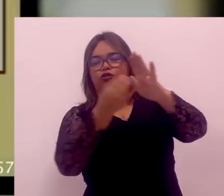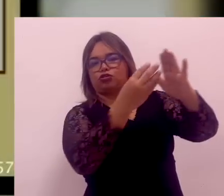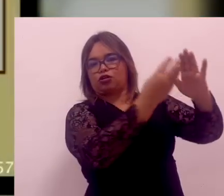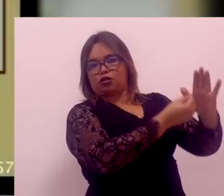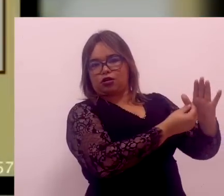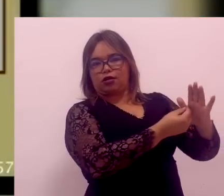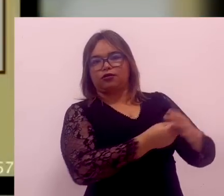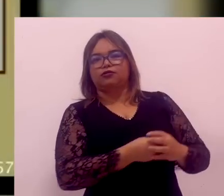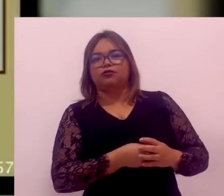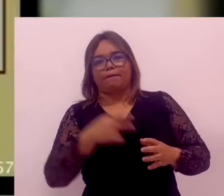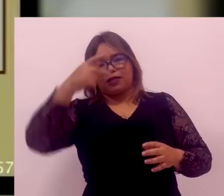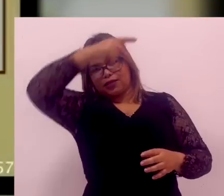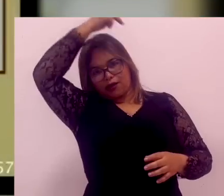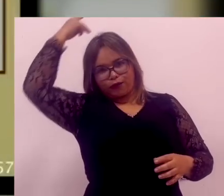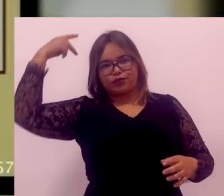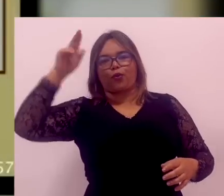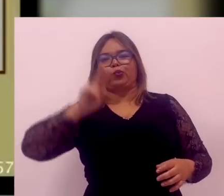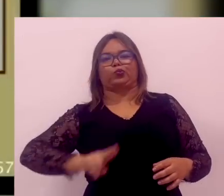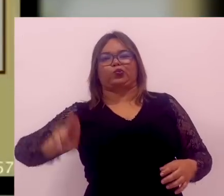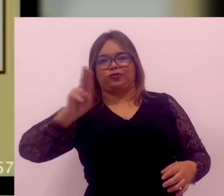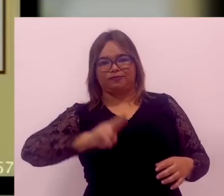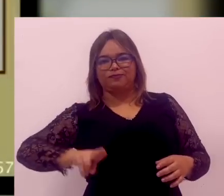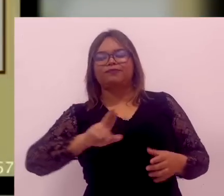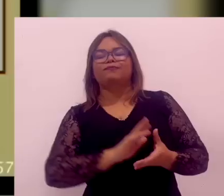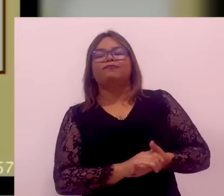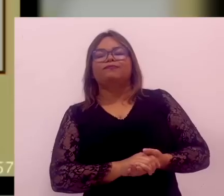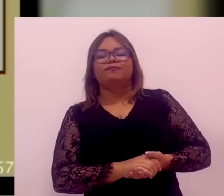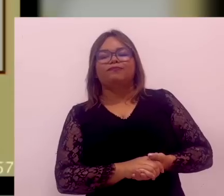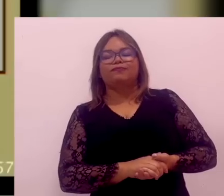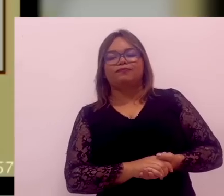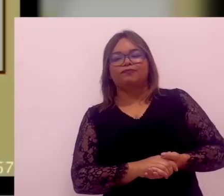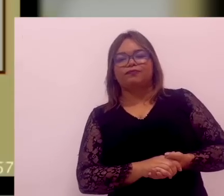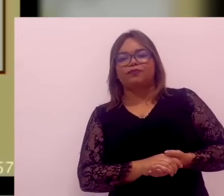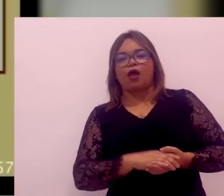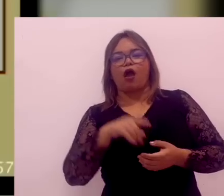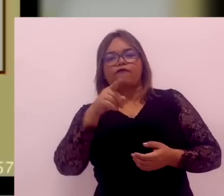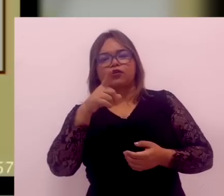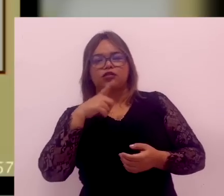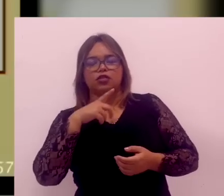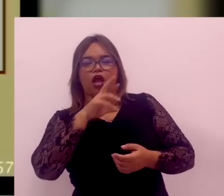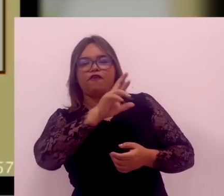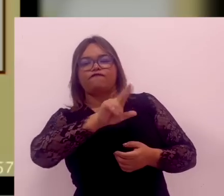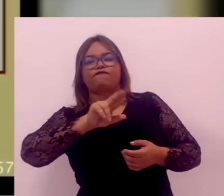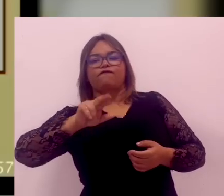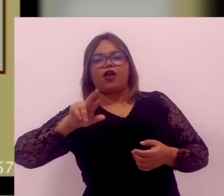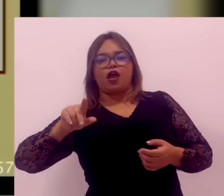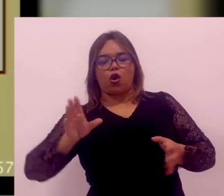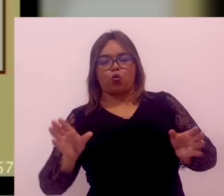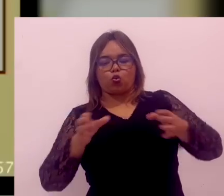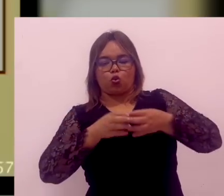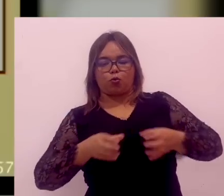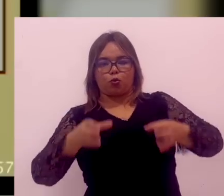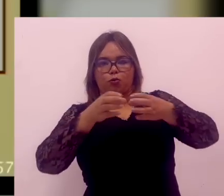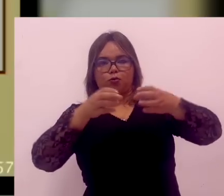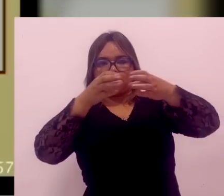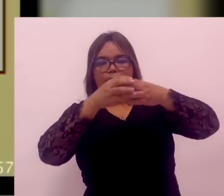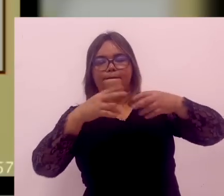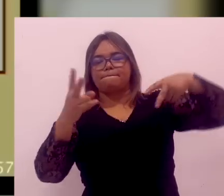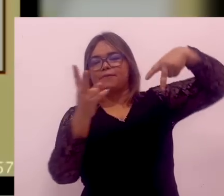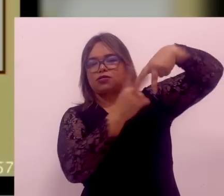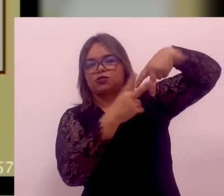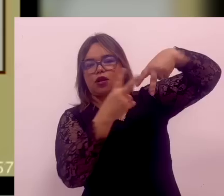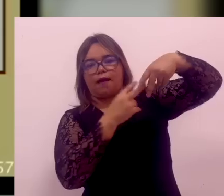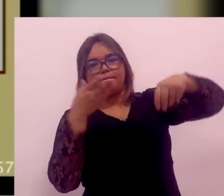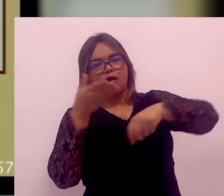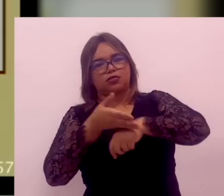Então você tem vários graus de comaçonaria. Por exemplo, este é o símbolo usado pela Ordem da Estrela